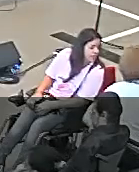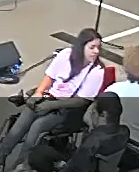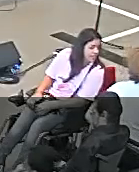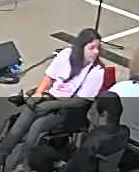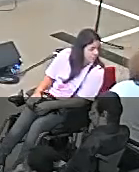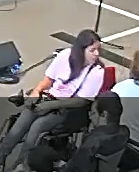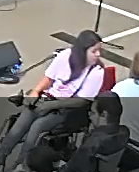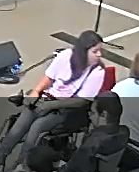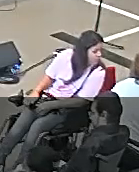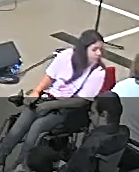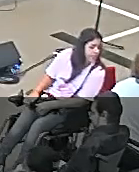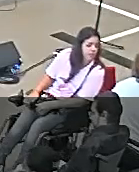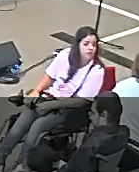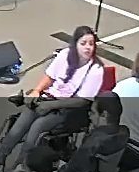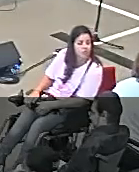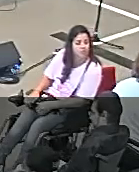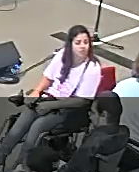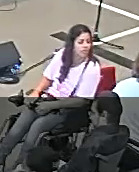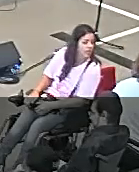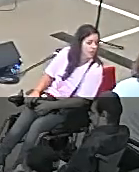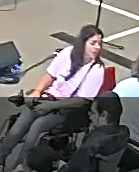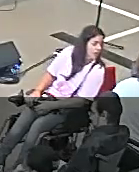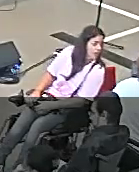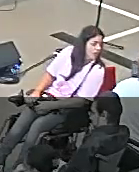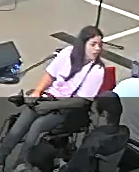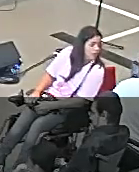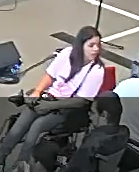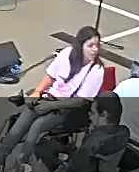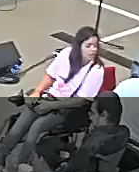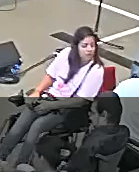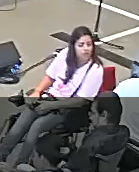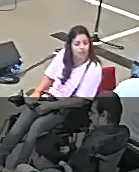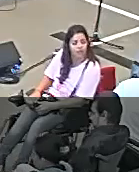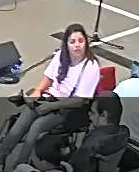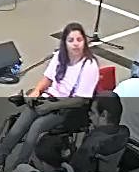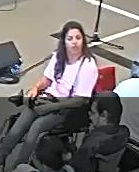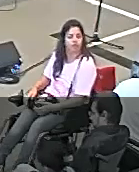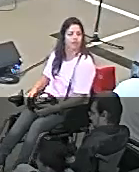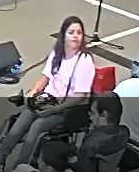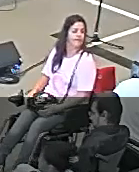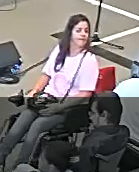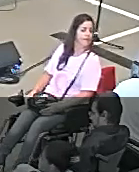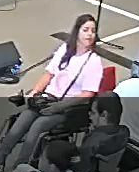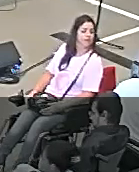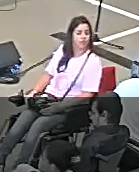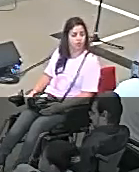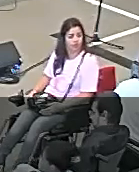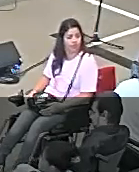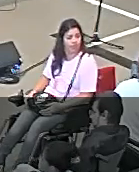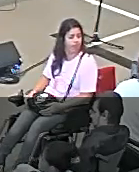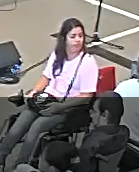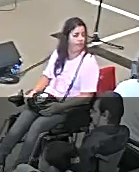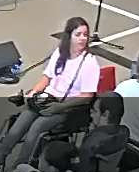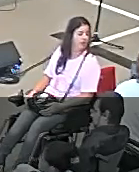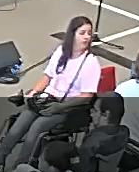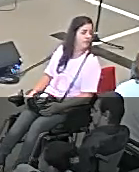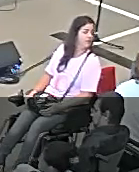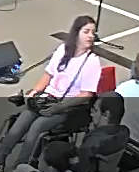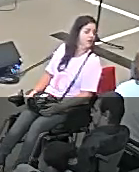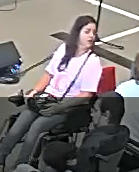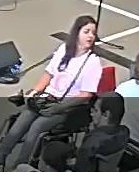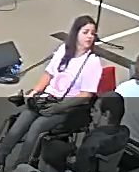sabe que é assim né tô me despedindo de vocês porque daqui um pouco eu vou para Ipatinga tenho reunião